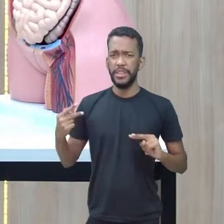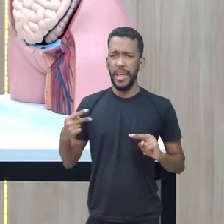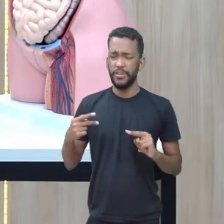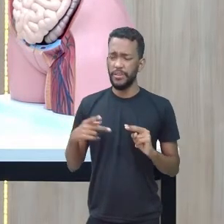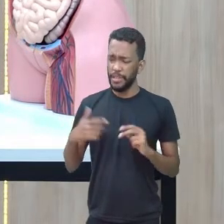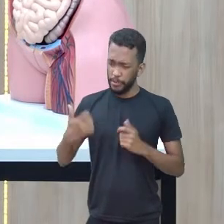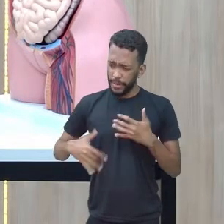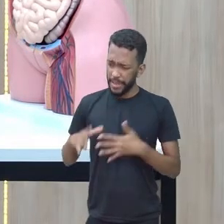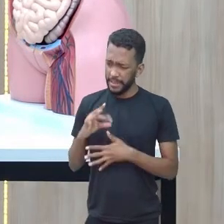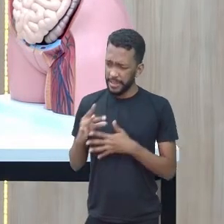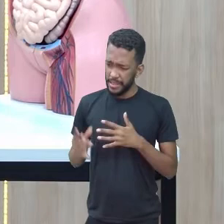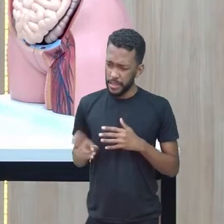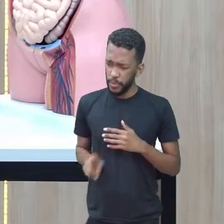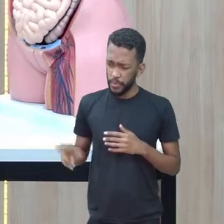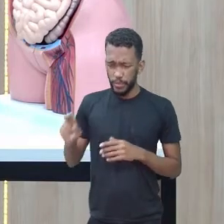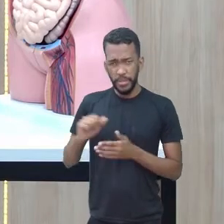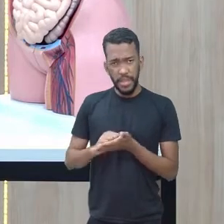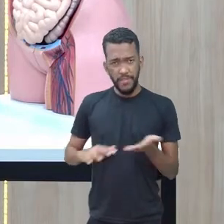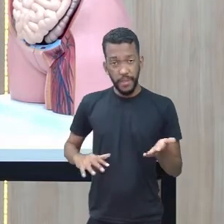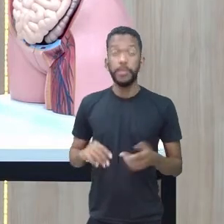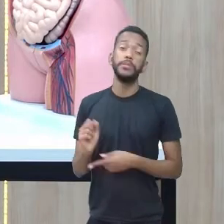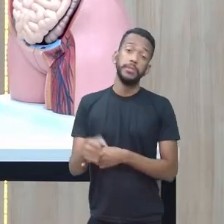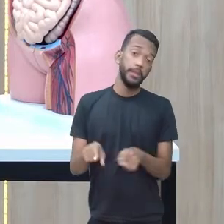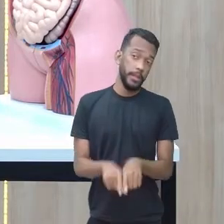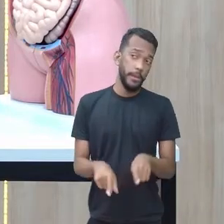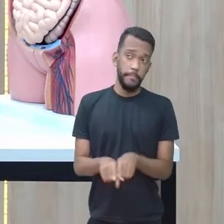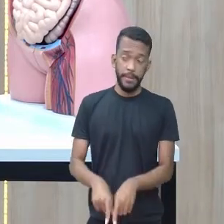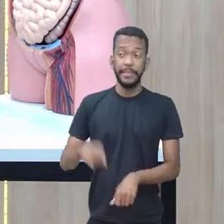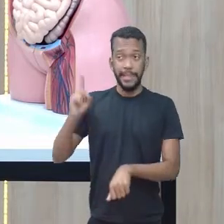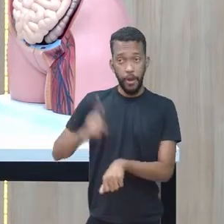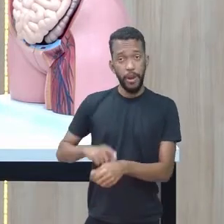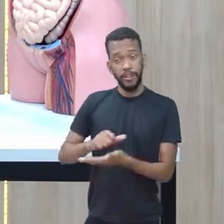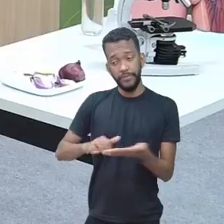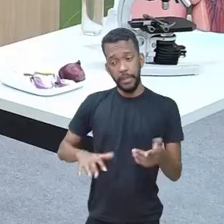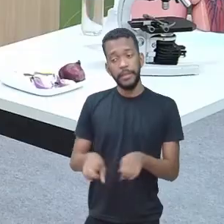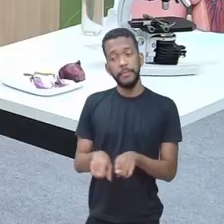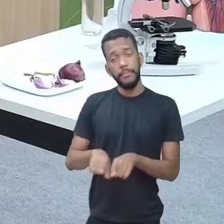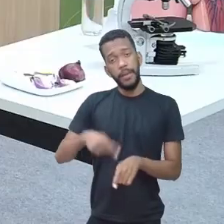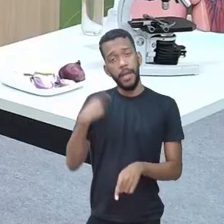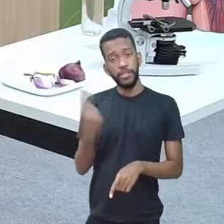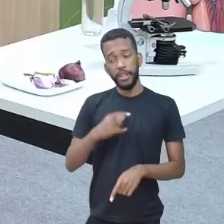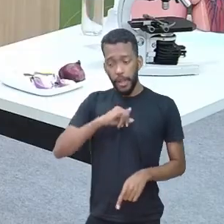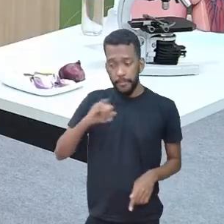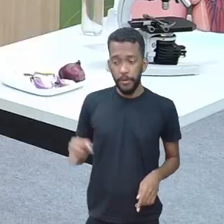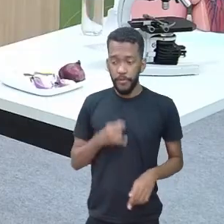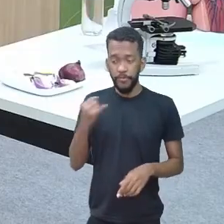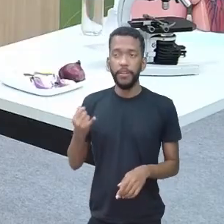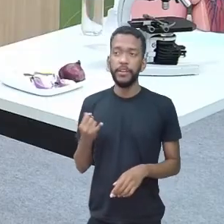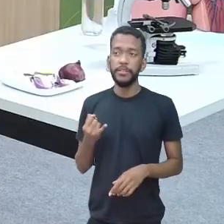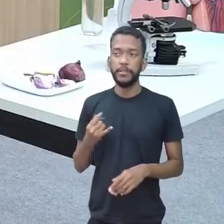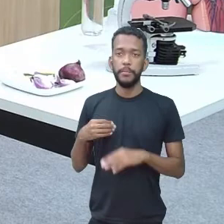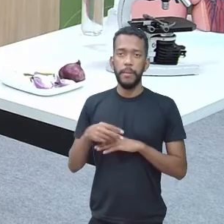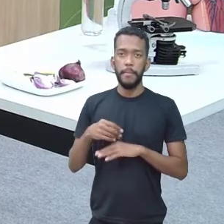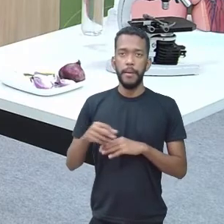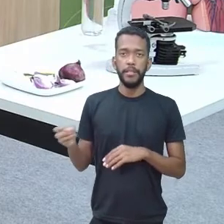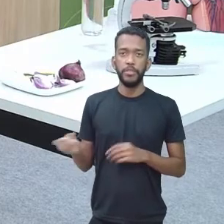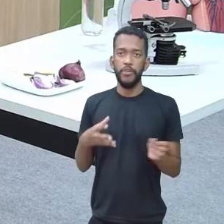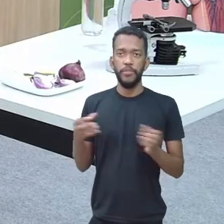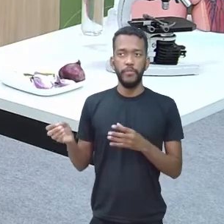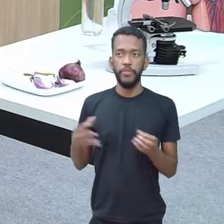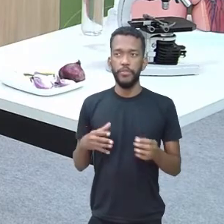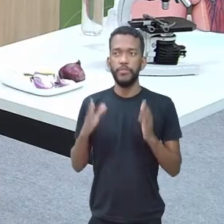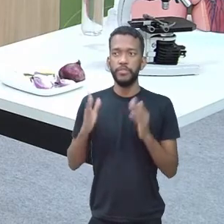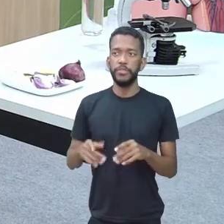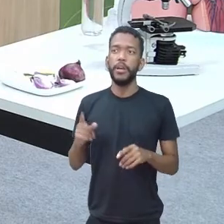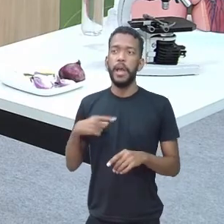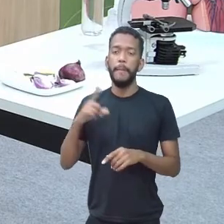o assunto usando a atividade? Também. Na hora da atividade, a gente também aproveita para dar algumas informações novas, que é o